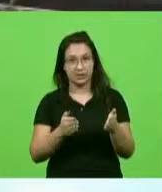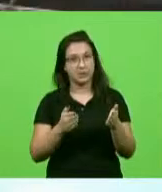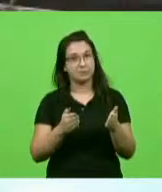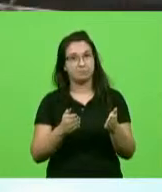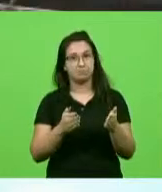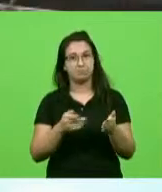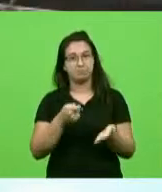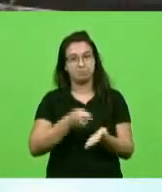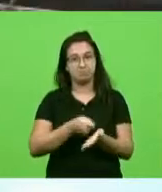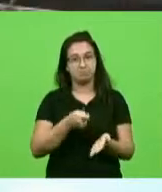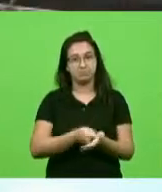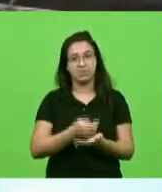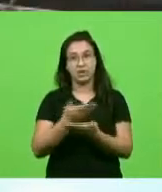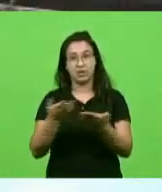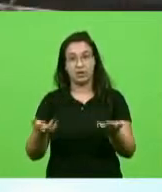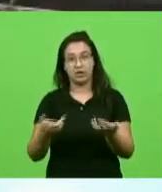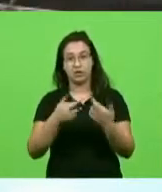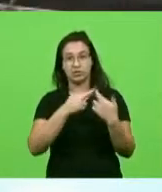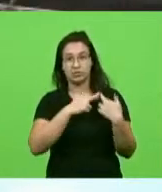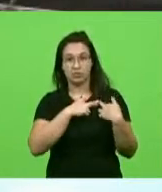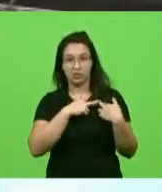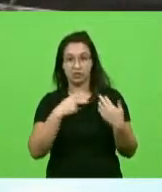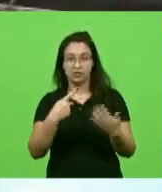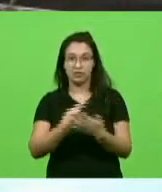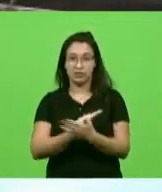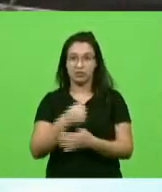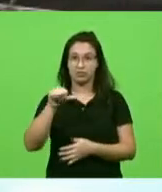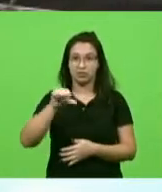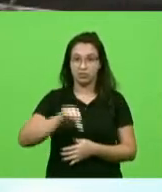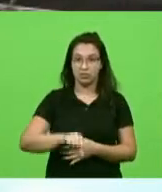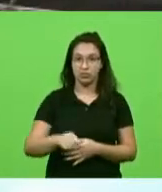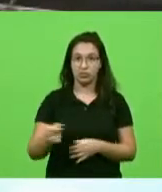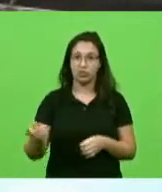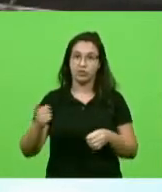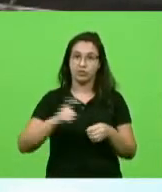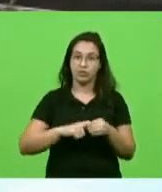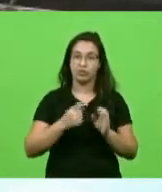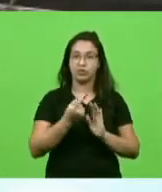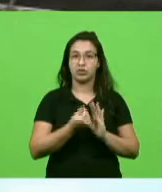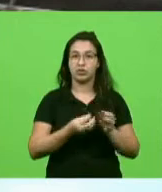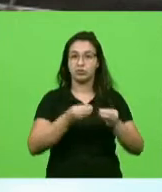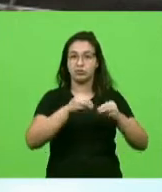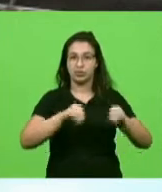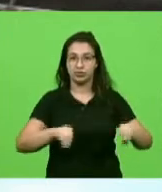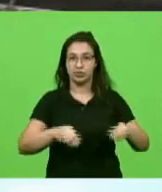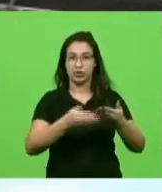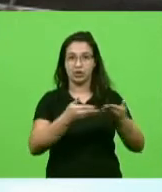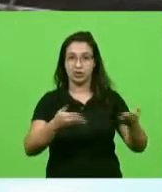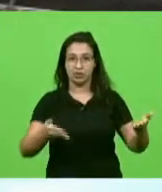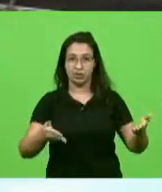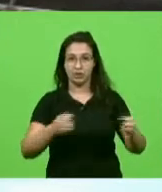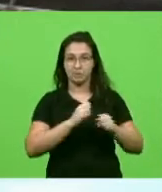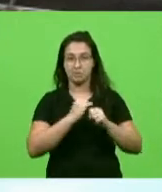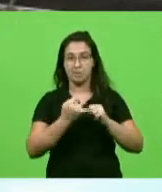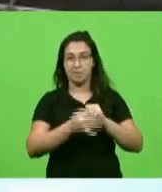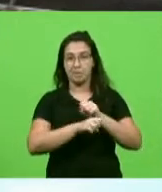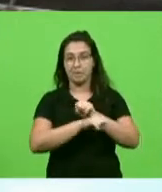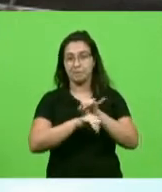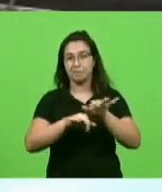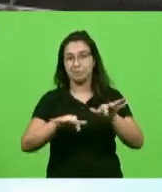que os responsáveis paguem pelo terrível prejuízo que ocasionaram nesta pandemia.